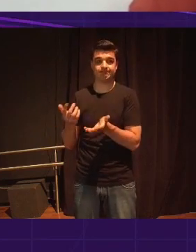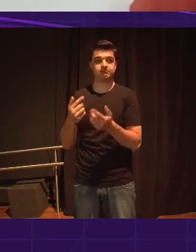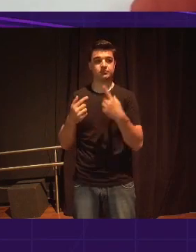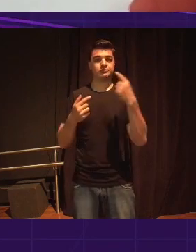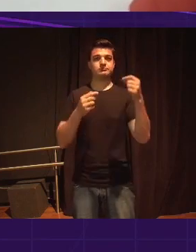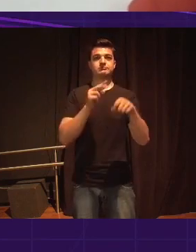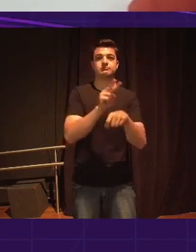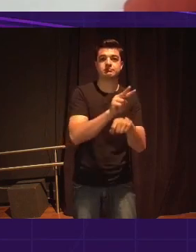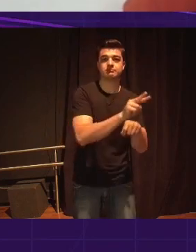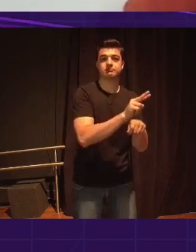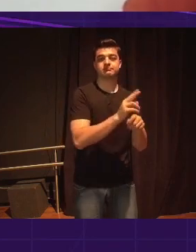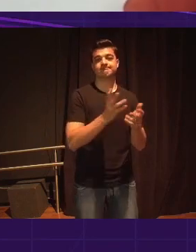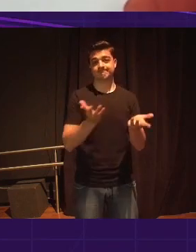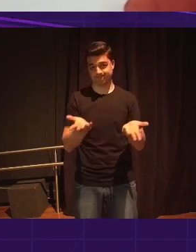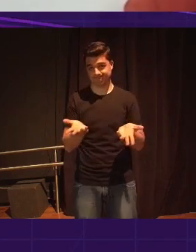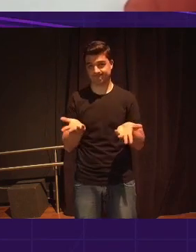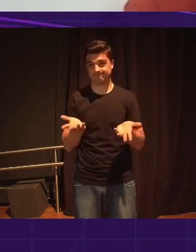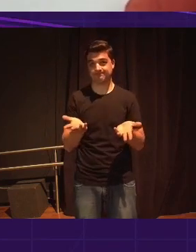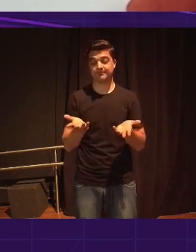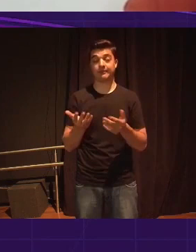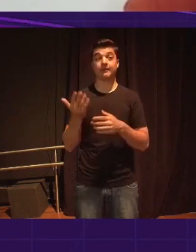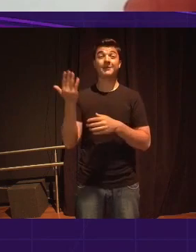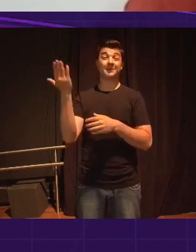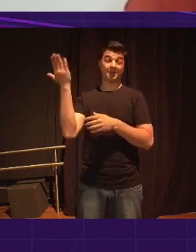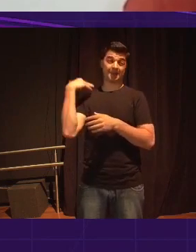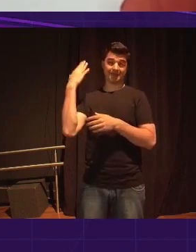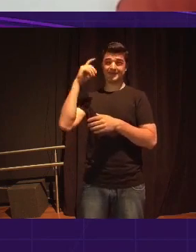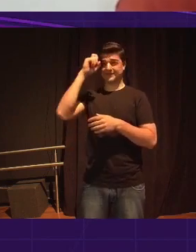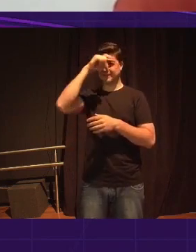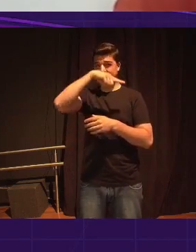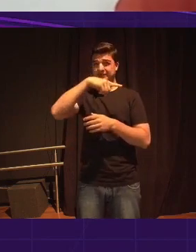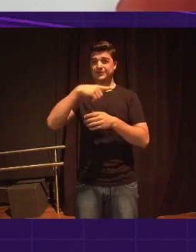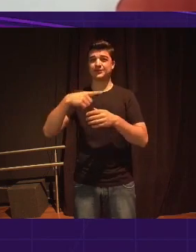gente não conseguia tangibilizar, né, a linguagem de